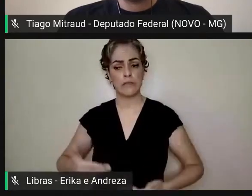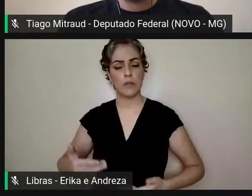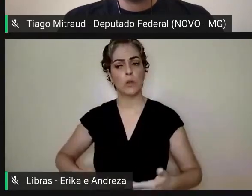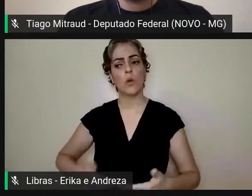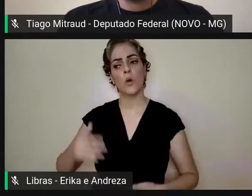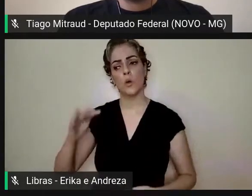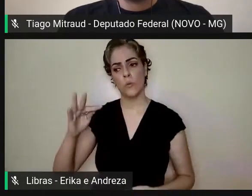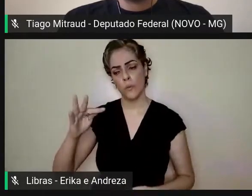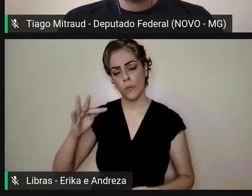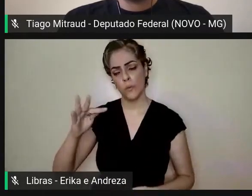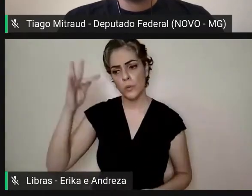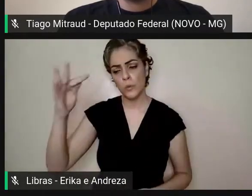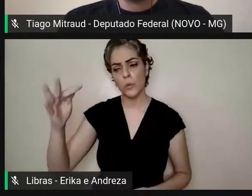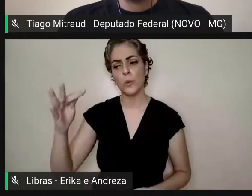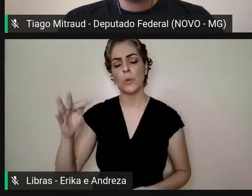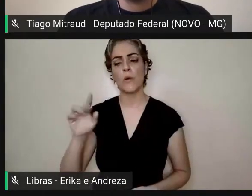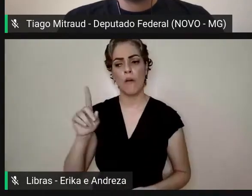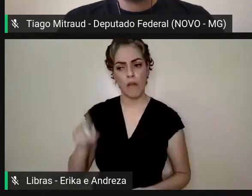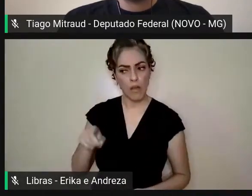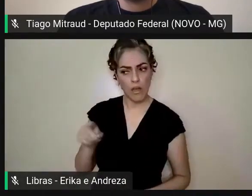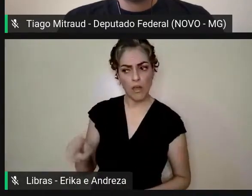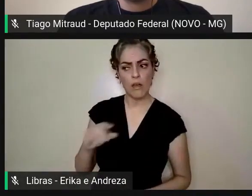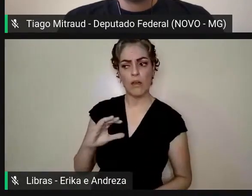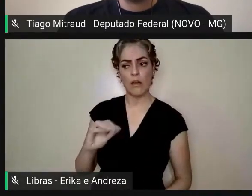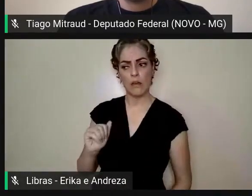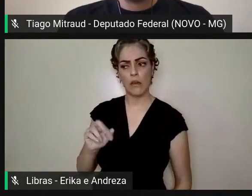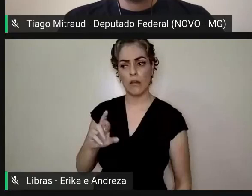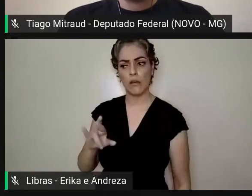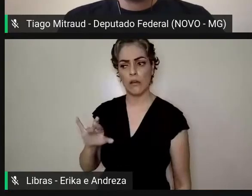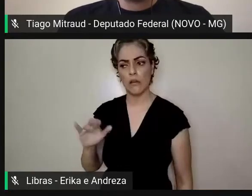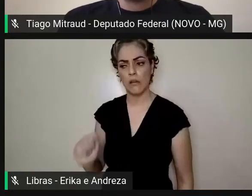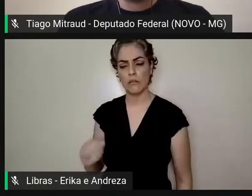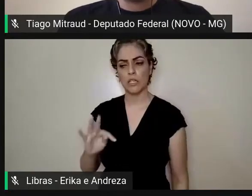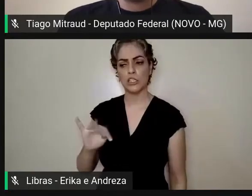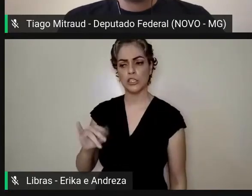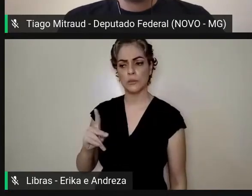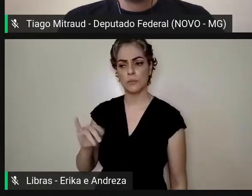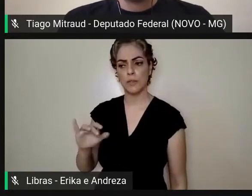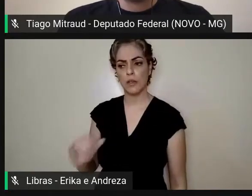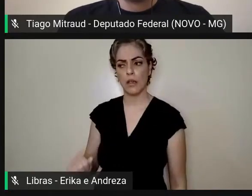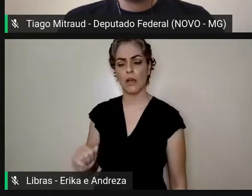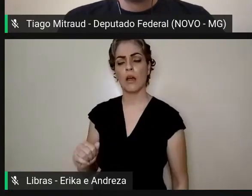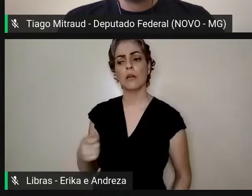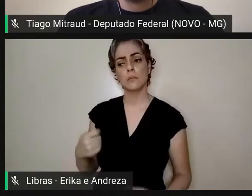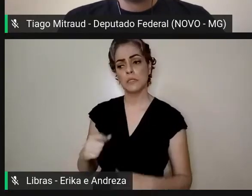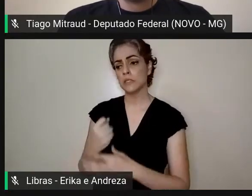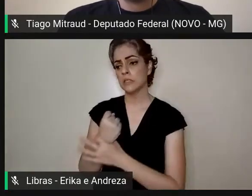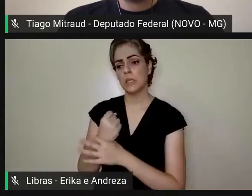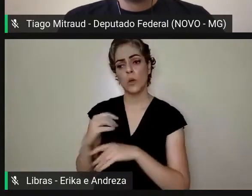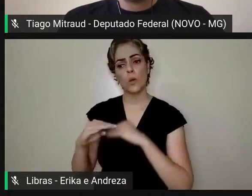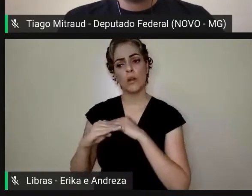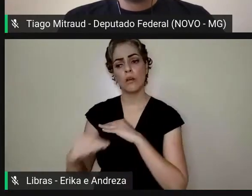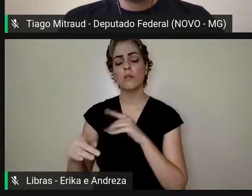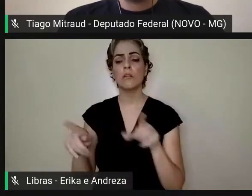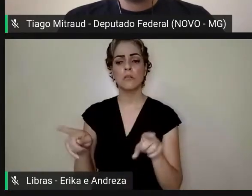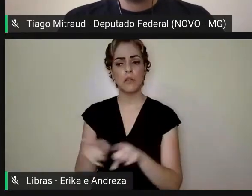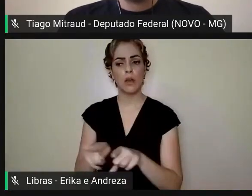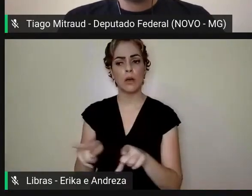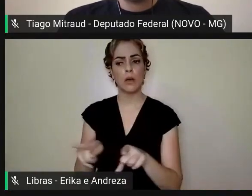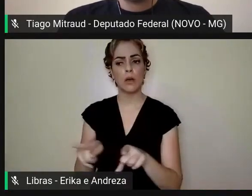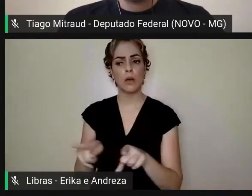ser considerados carreiras típicas de Estado, né, devem ter estabilidade, como também os